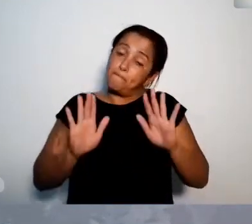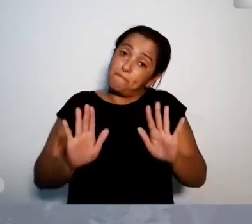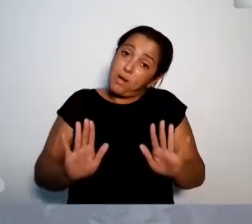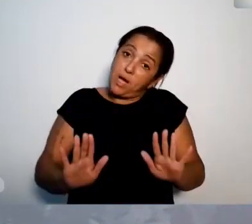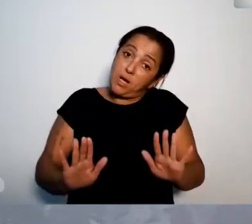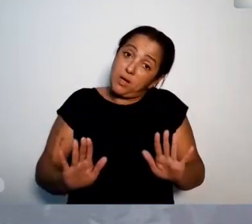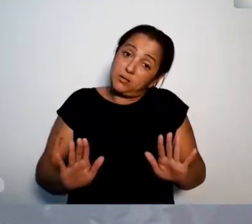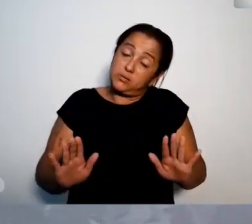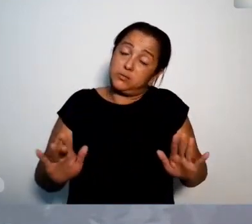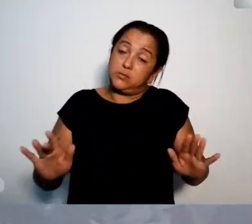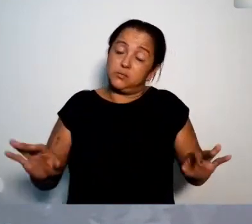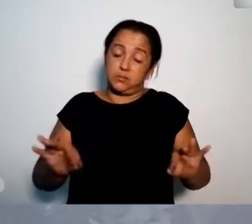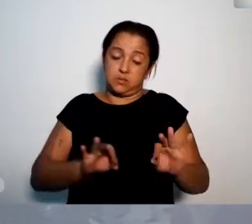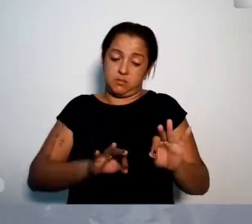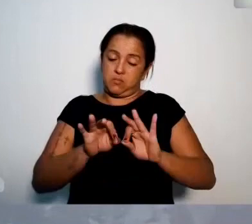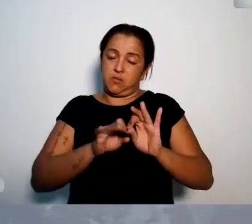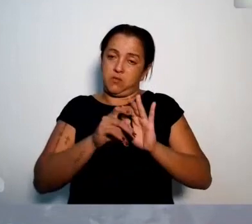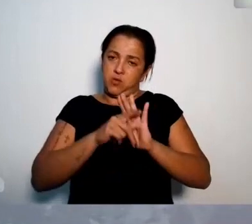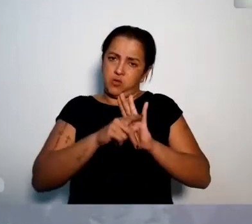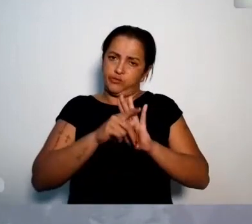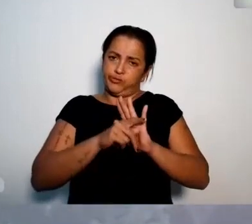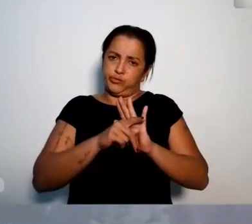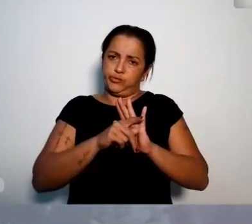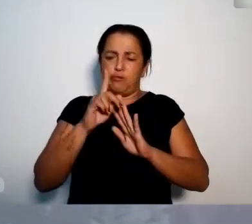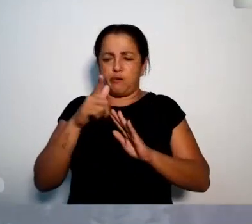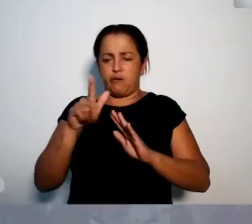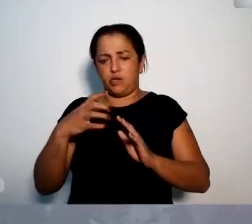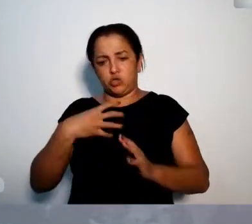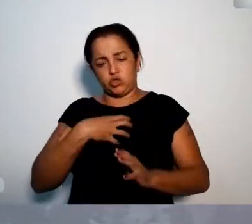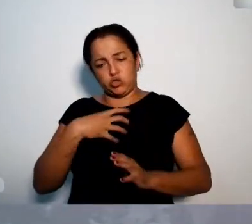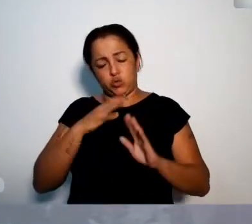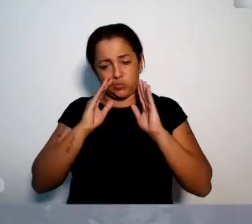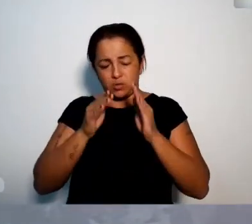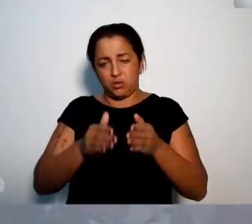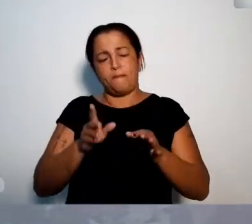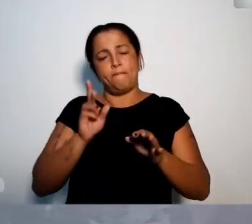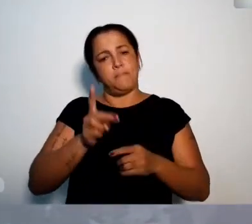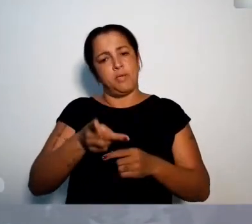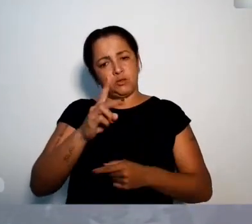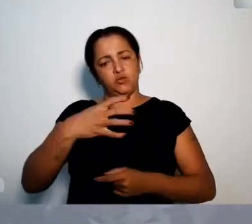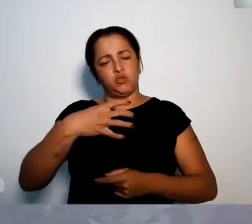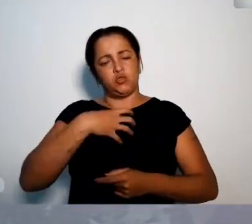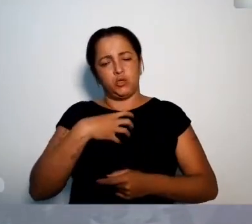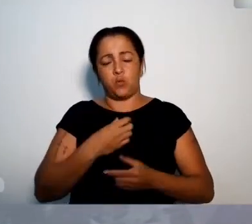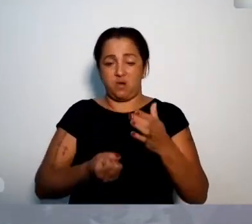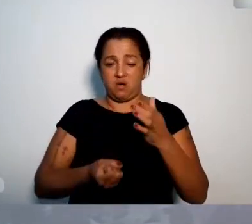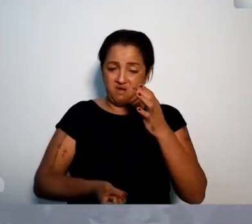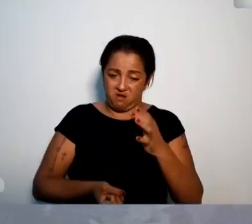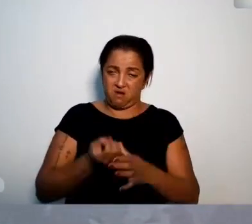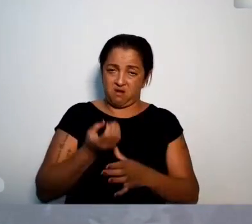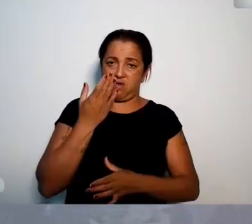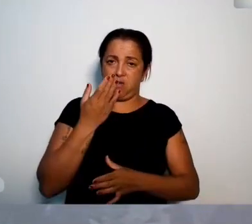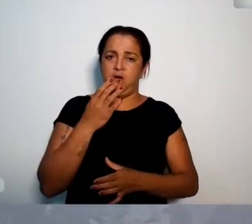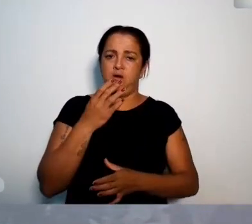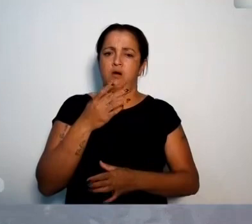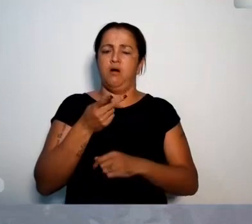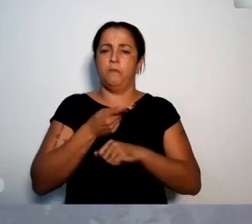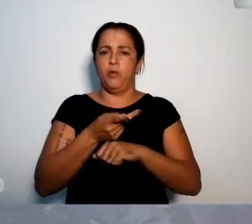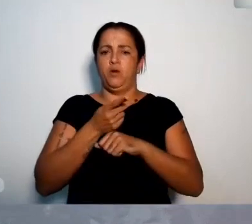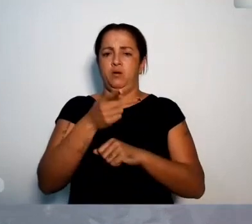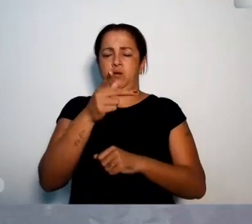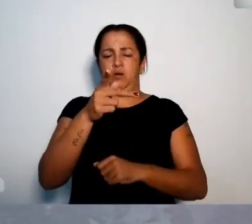projeto ele veio de uma forma só, o mesmo projeto de lei, ele cria a Procuradoria e ele faz a